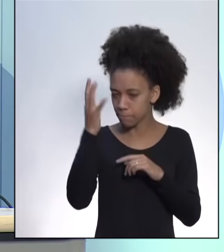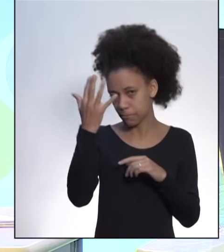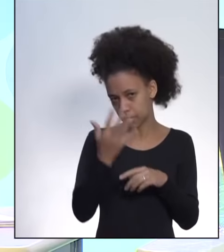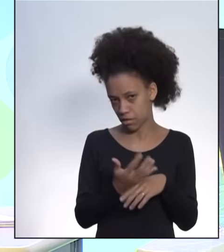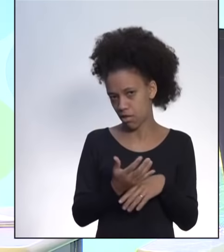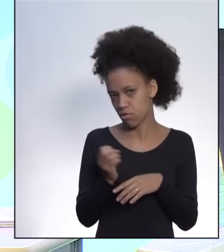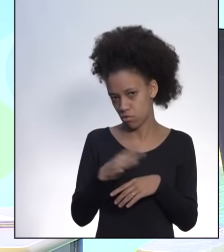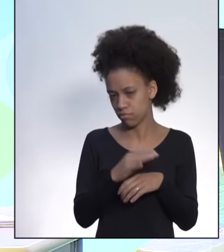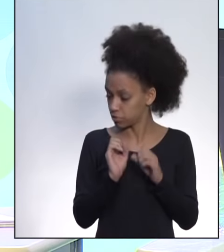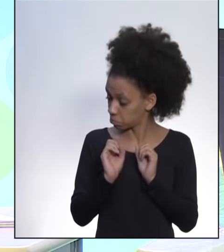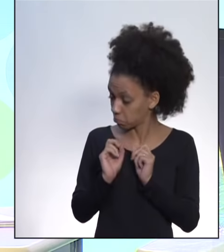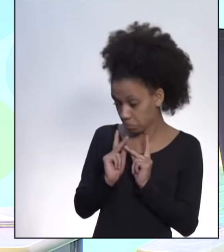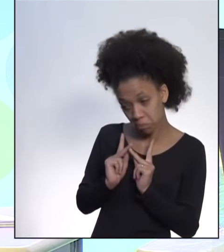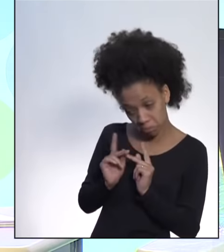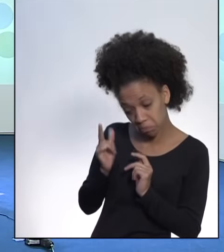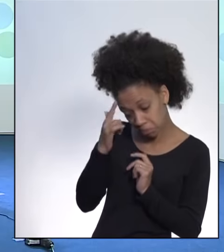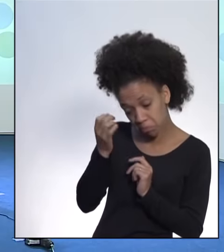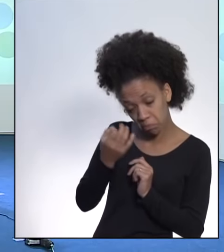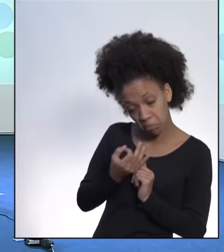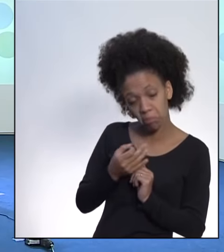ótima ideia